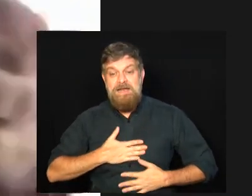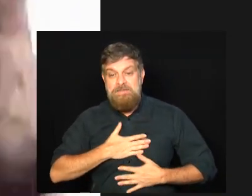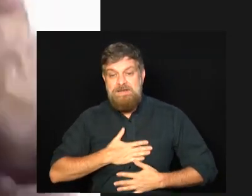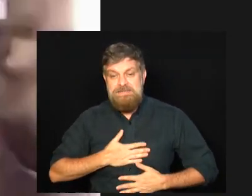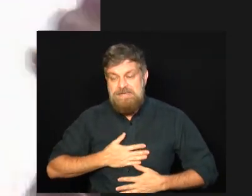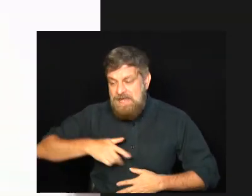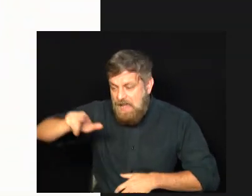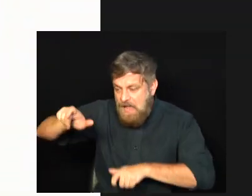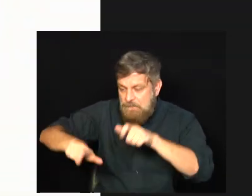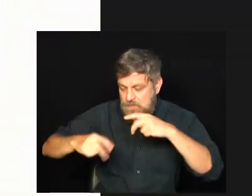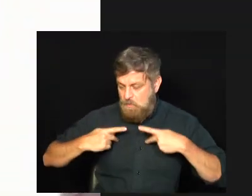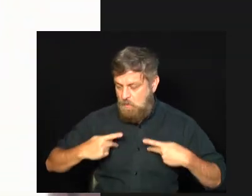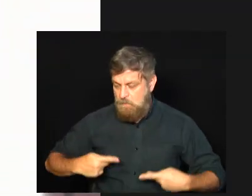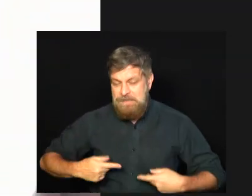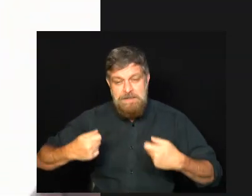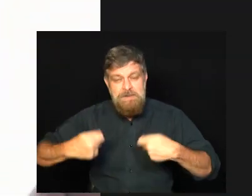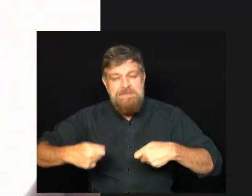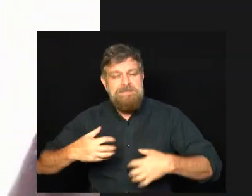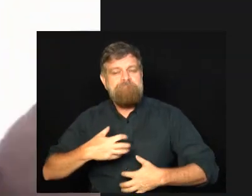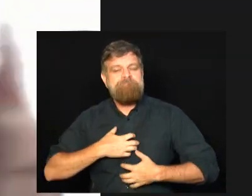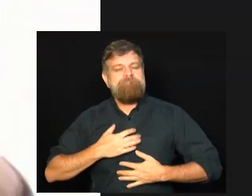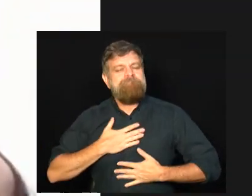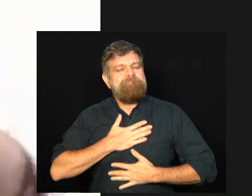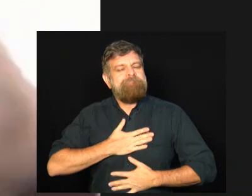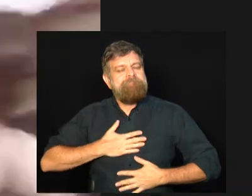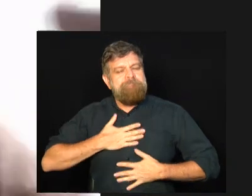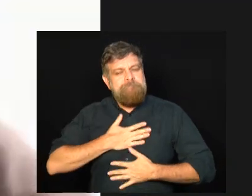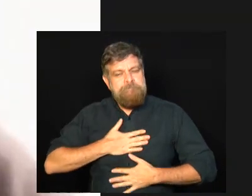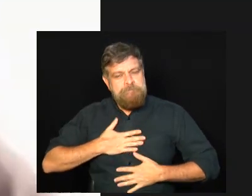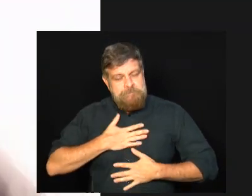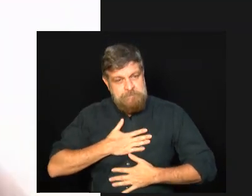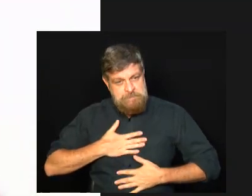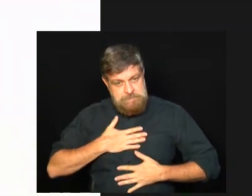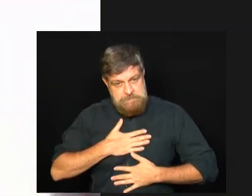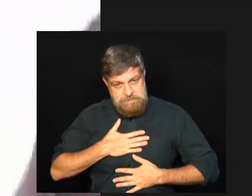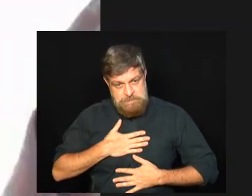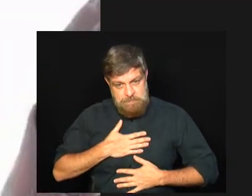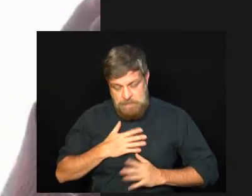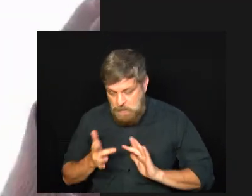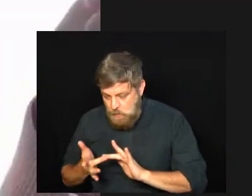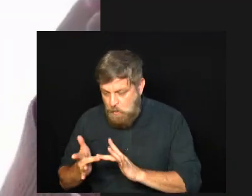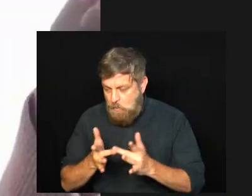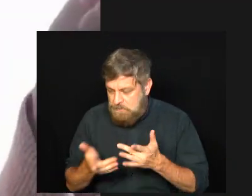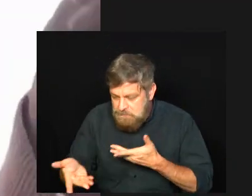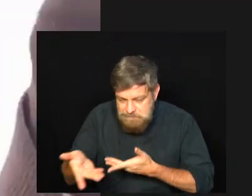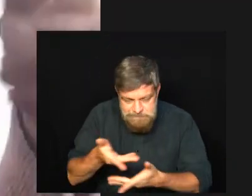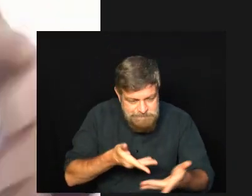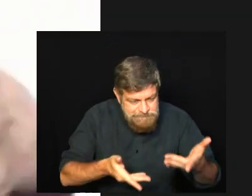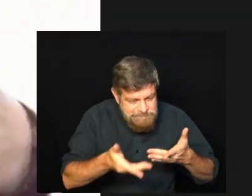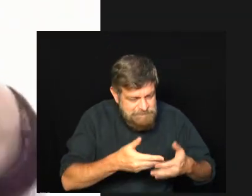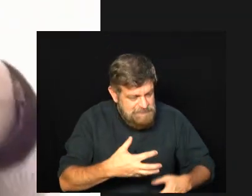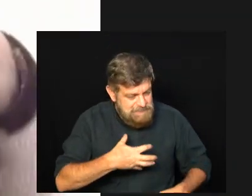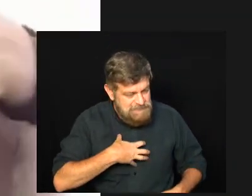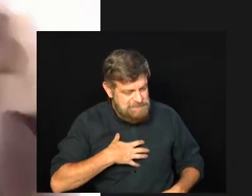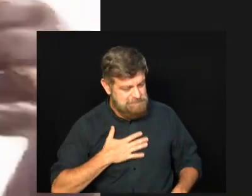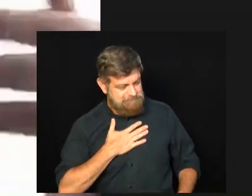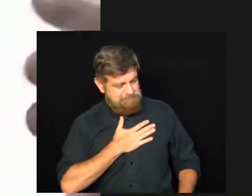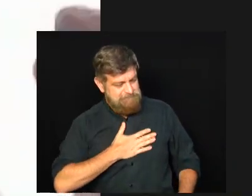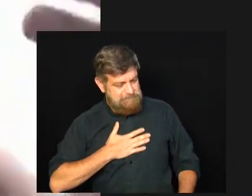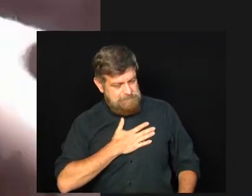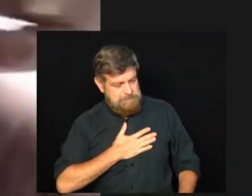humano precisa de prazeres e a convivência traz prazeres, né? Então, a criança